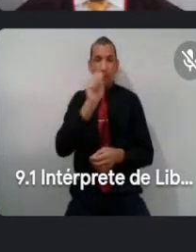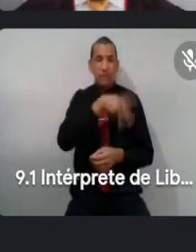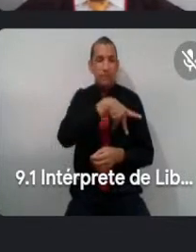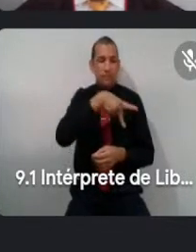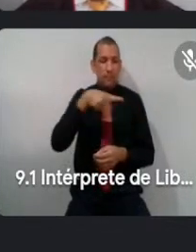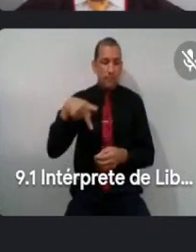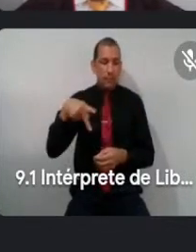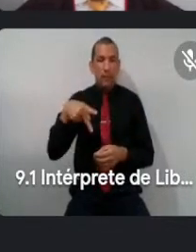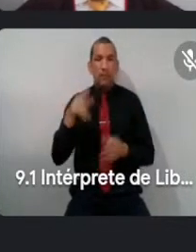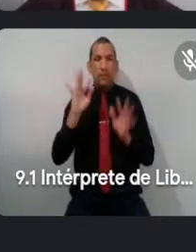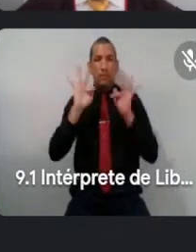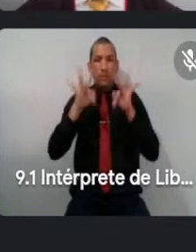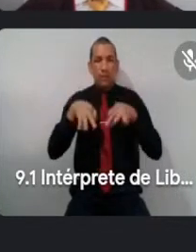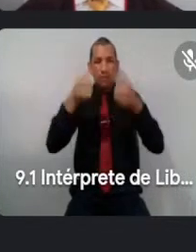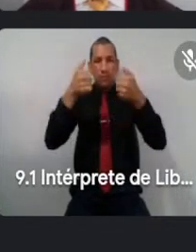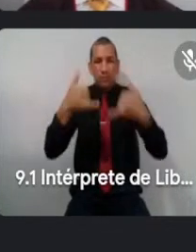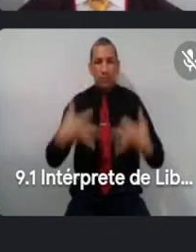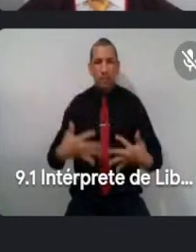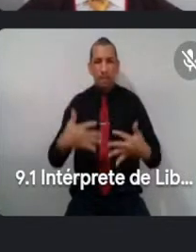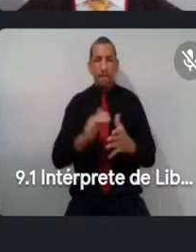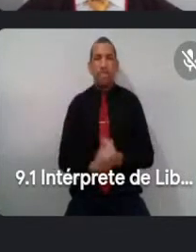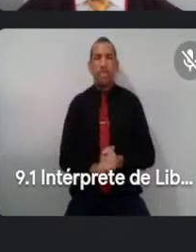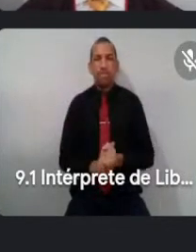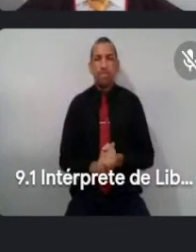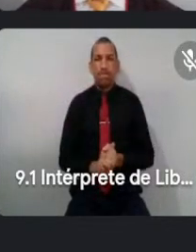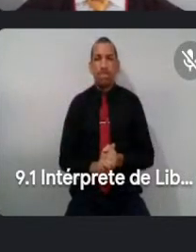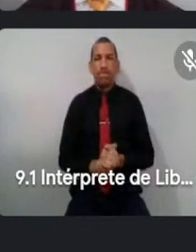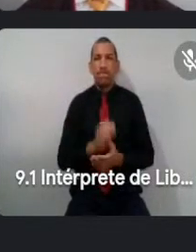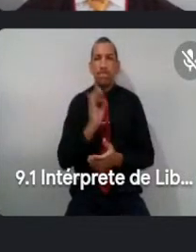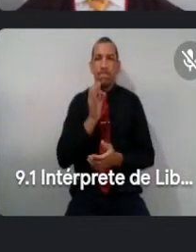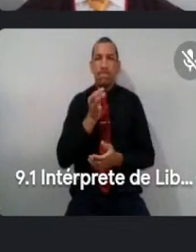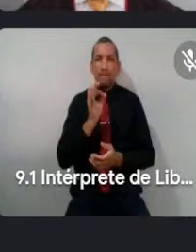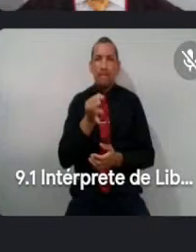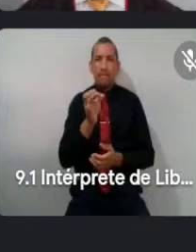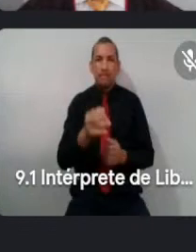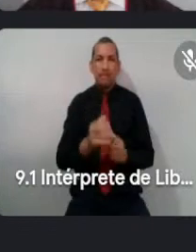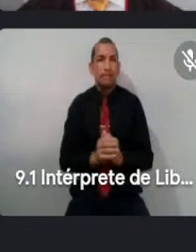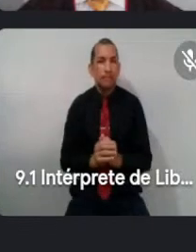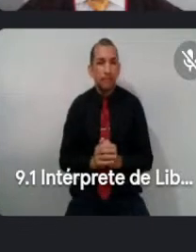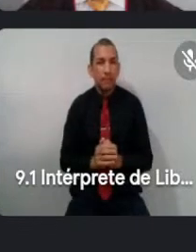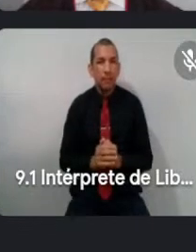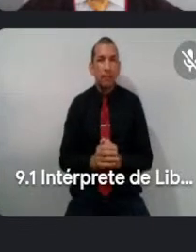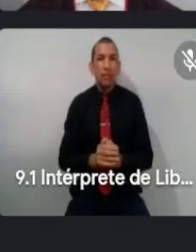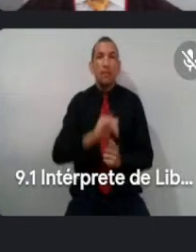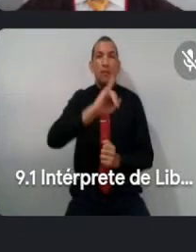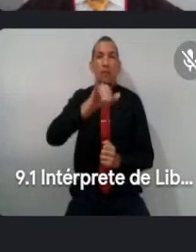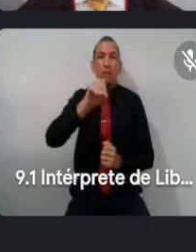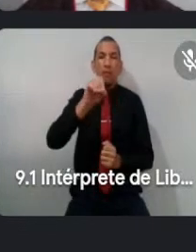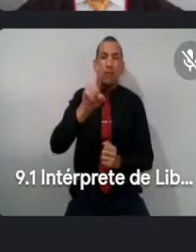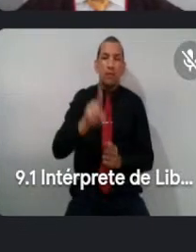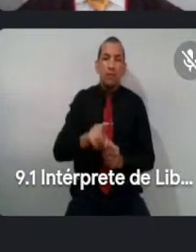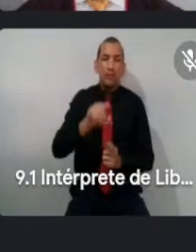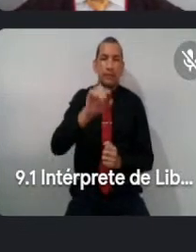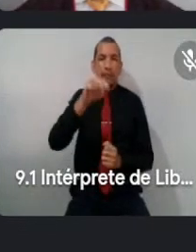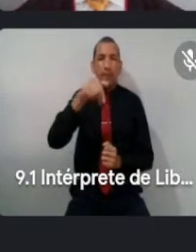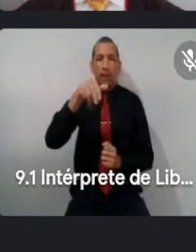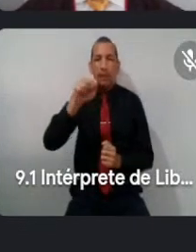público efeito então Doutor José Maria Lima